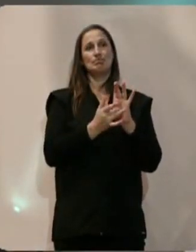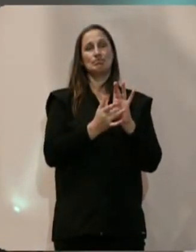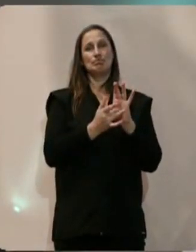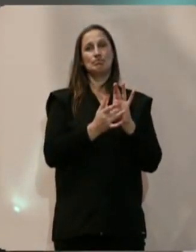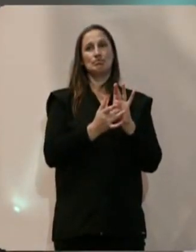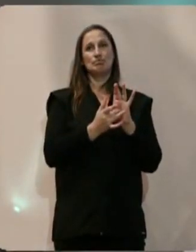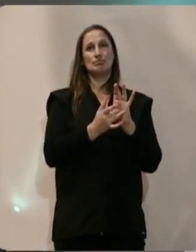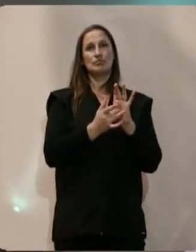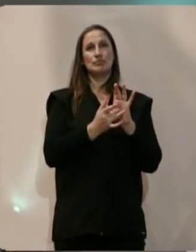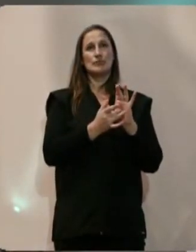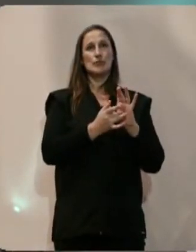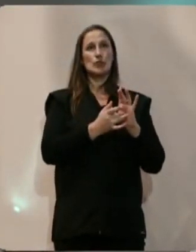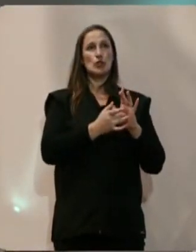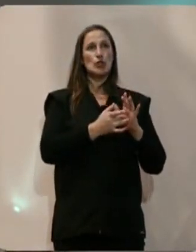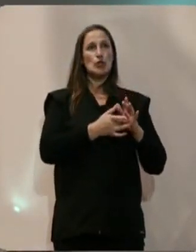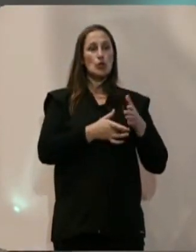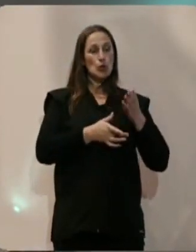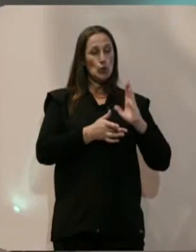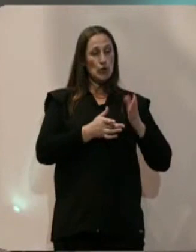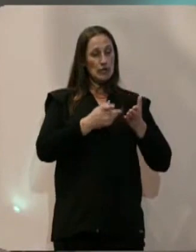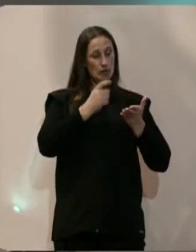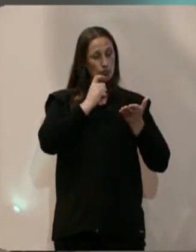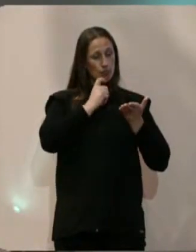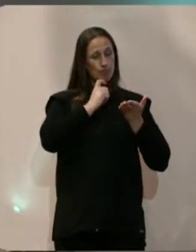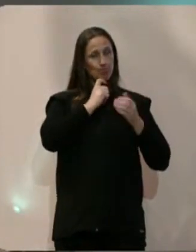E a dureza de coração aumentou.